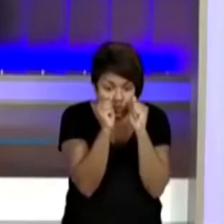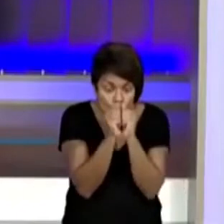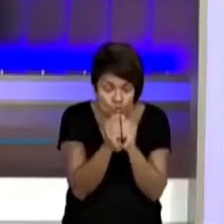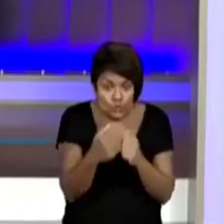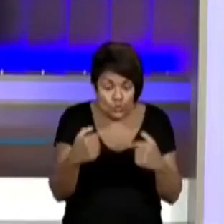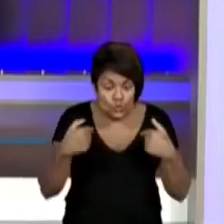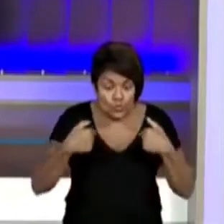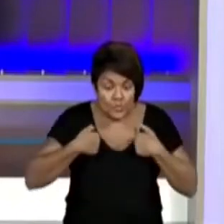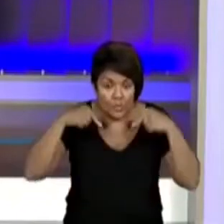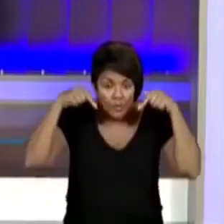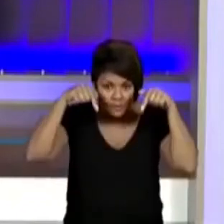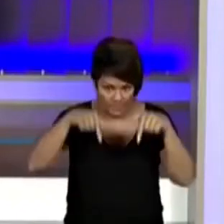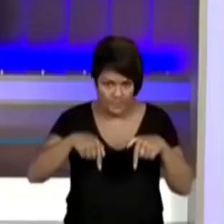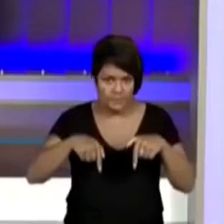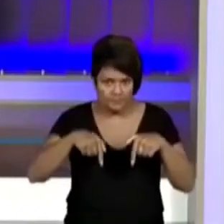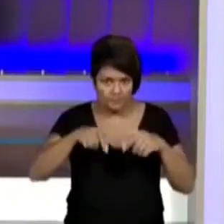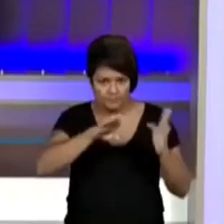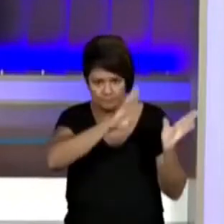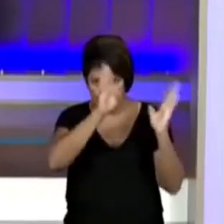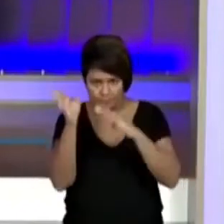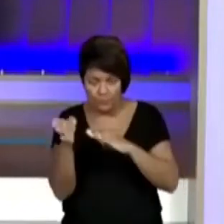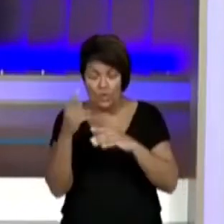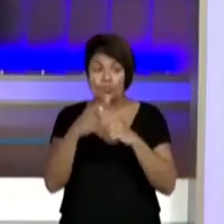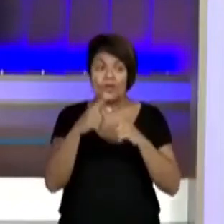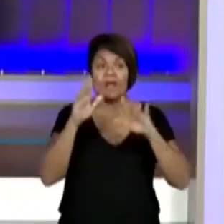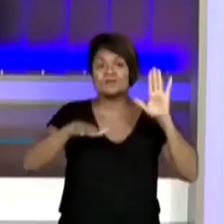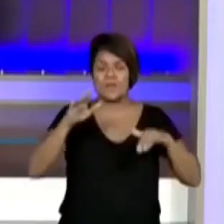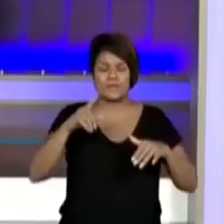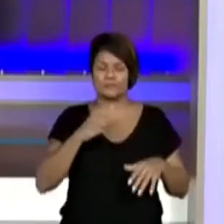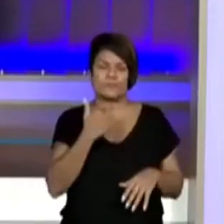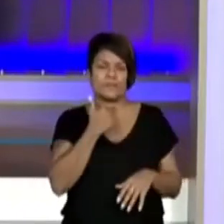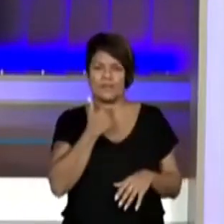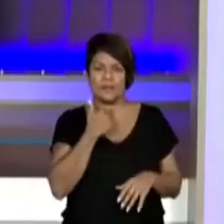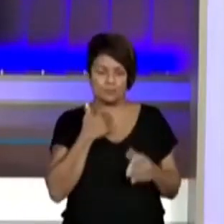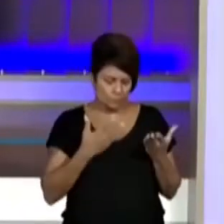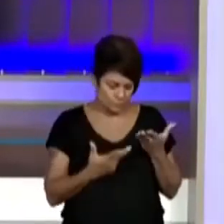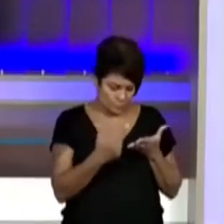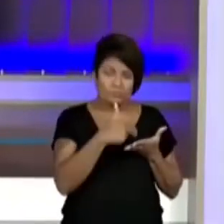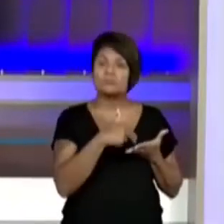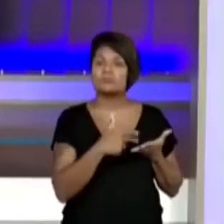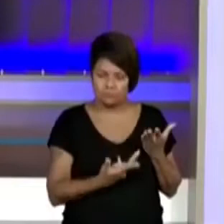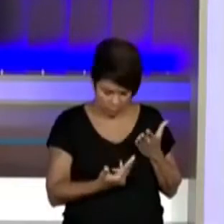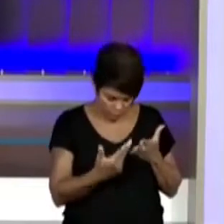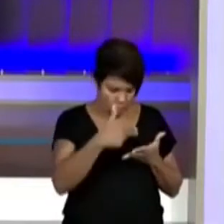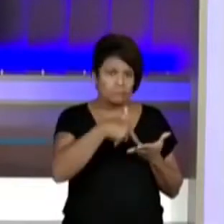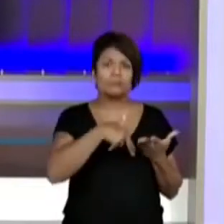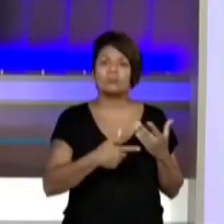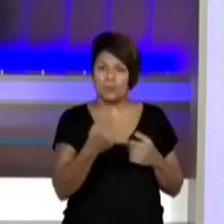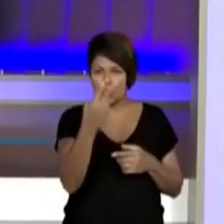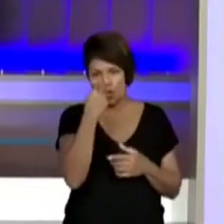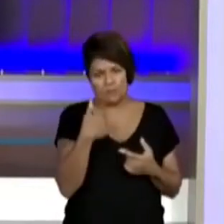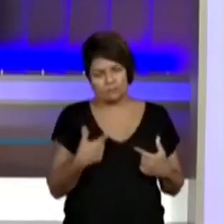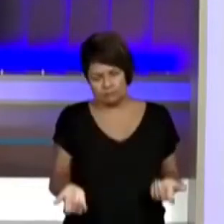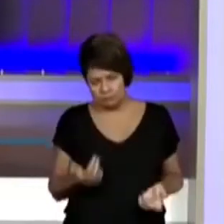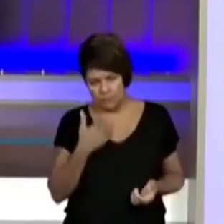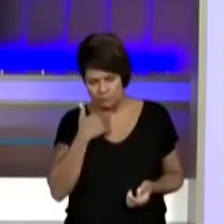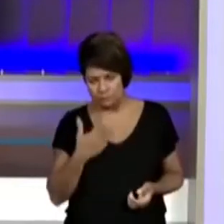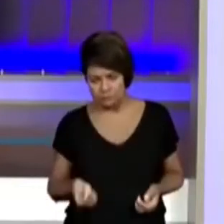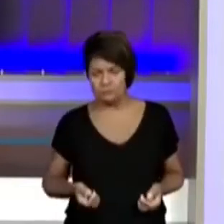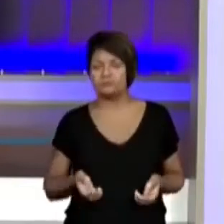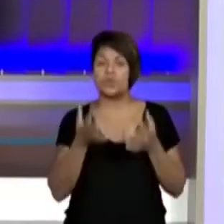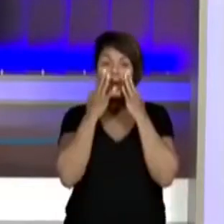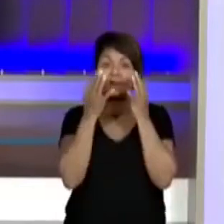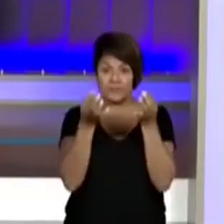aqui, porque pode ser que não dê tempo de você recortar e organizar, tá bom? Atenção à tela, porque